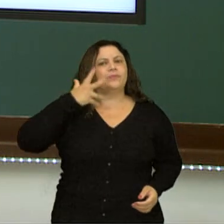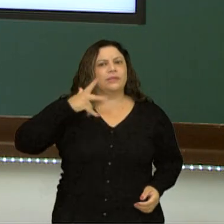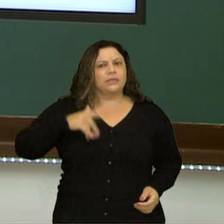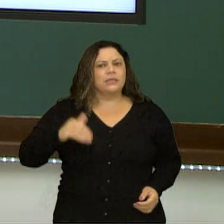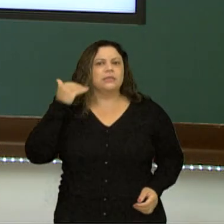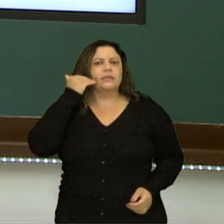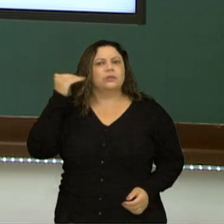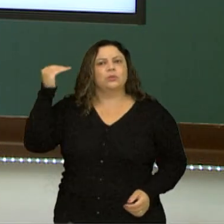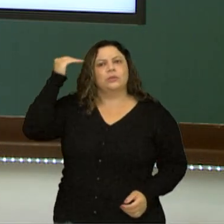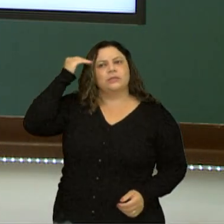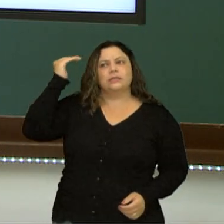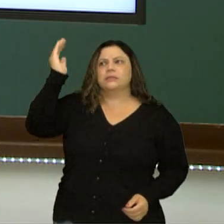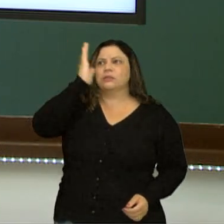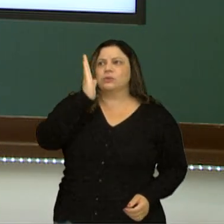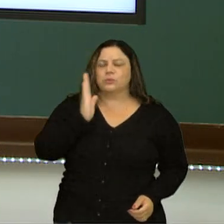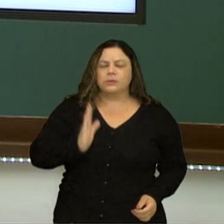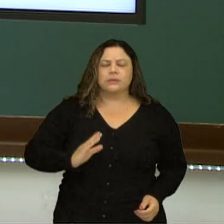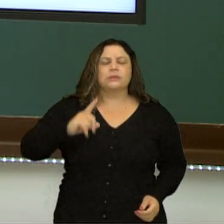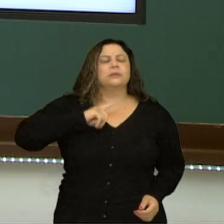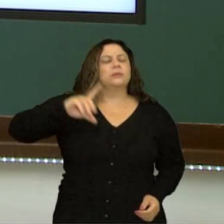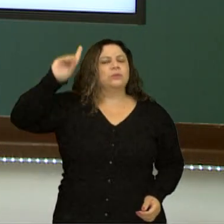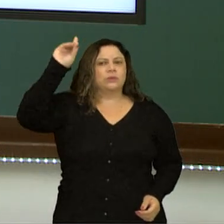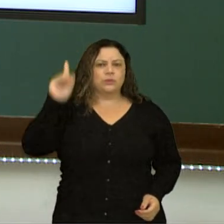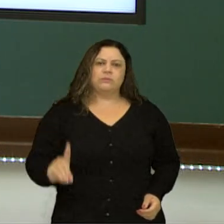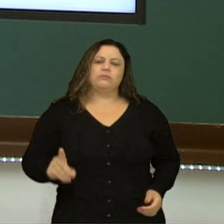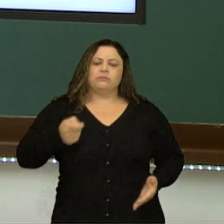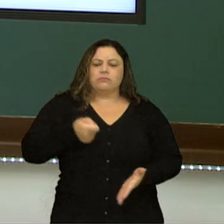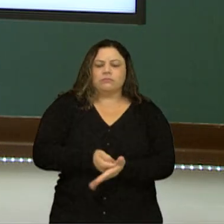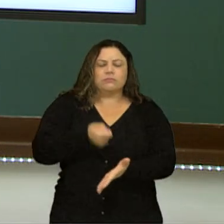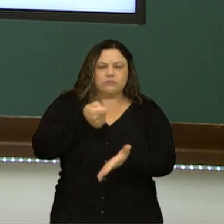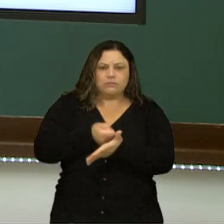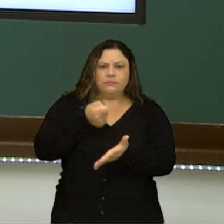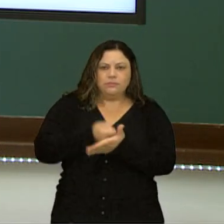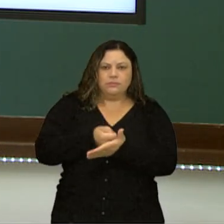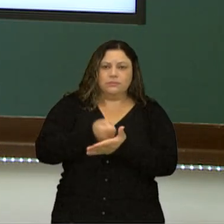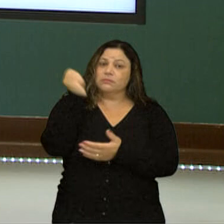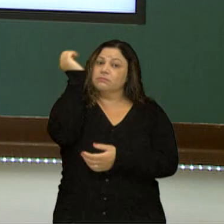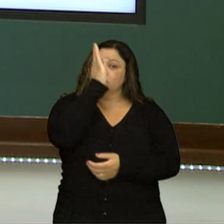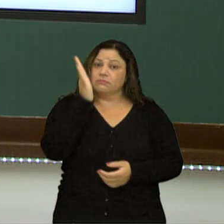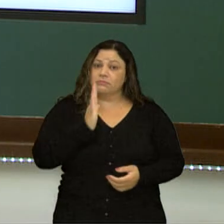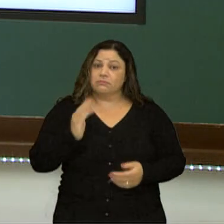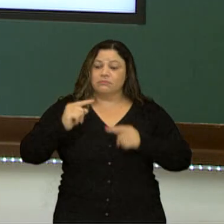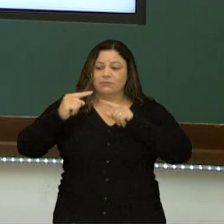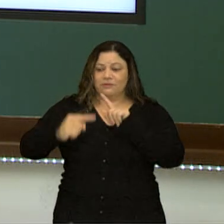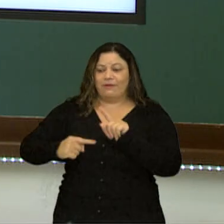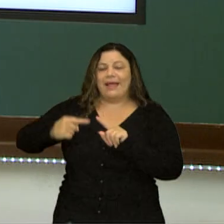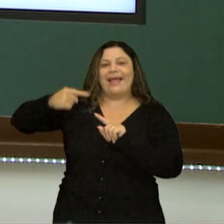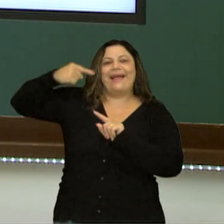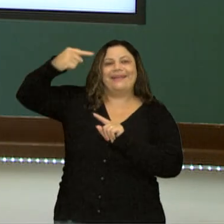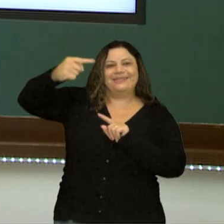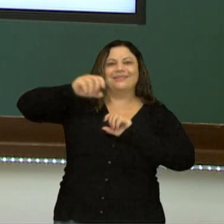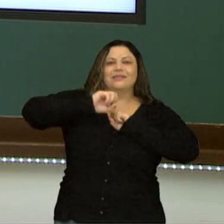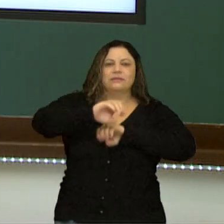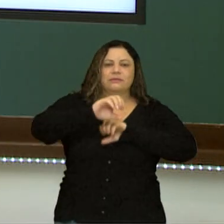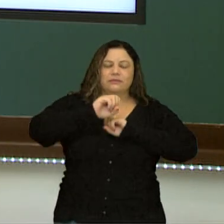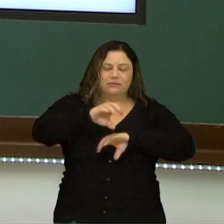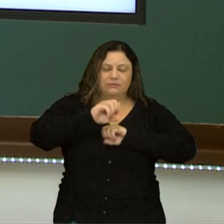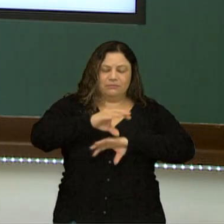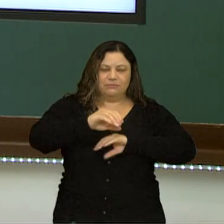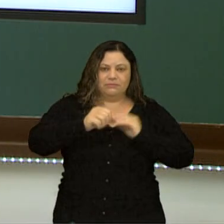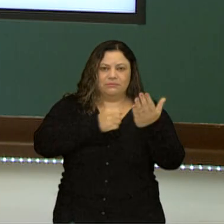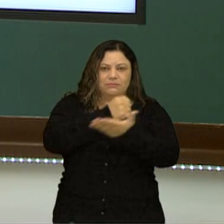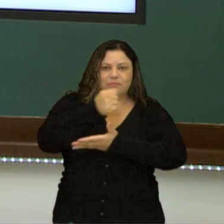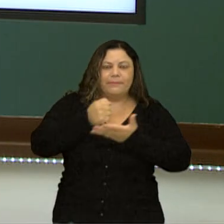educação. A nossa educação, a obrigatoriedade no Brasil, vai até a educação básica, ou seja, até o final do ensino